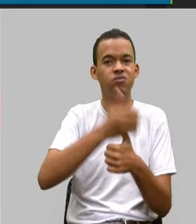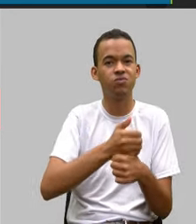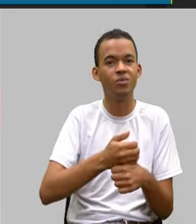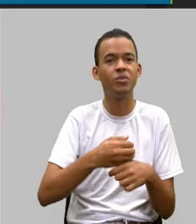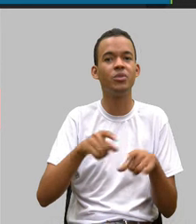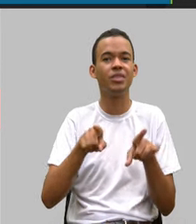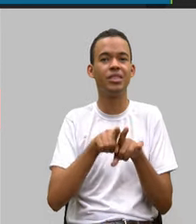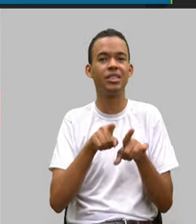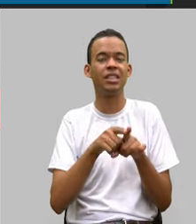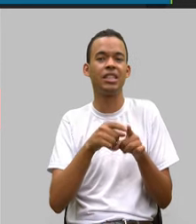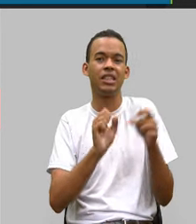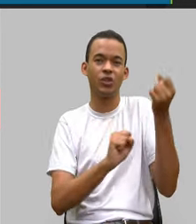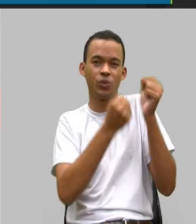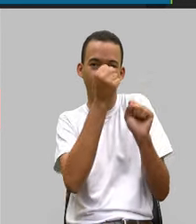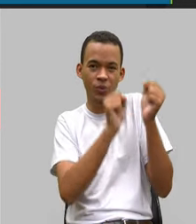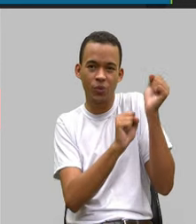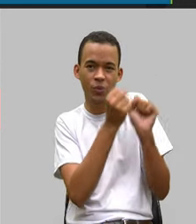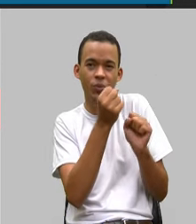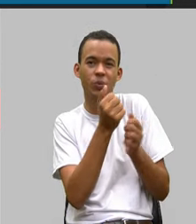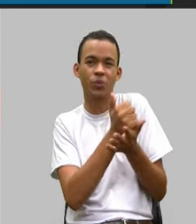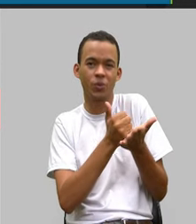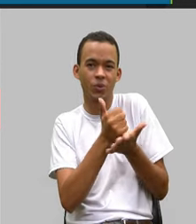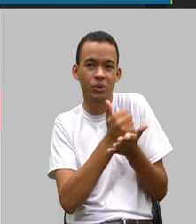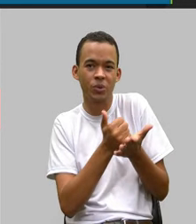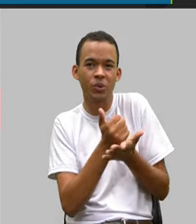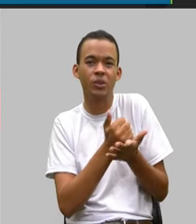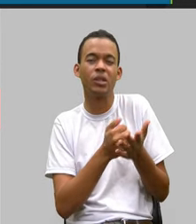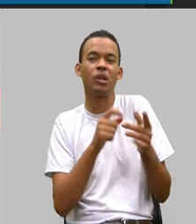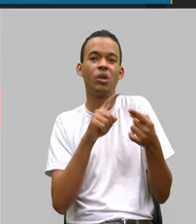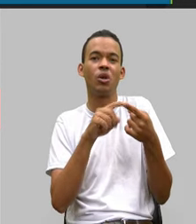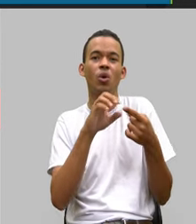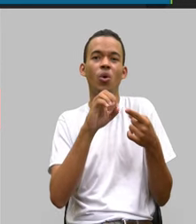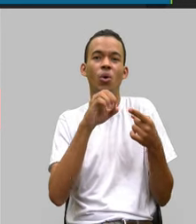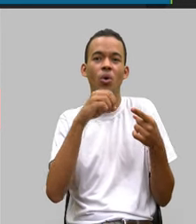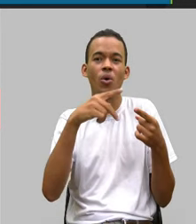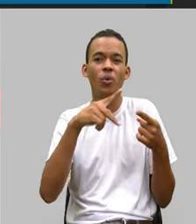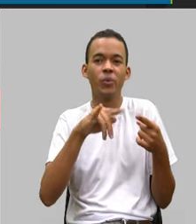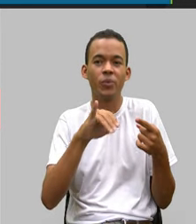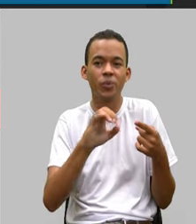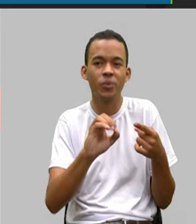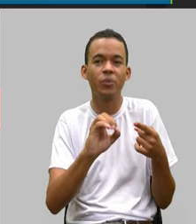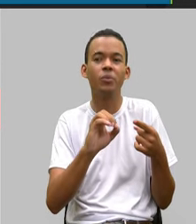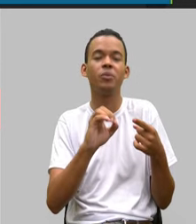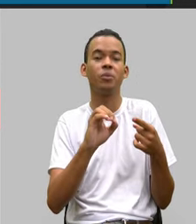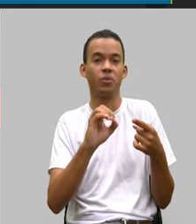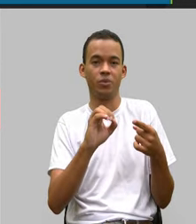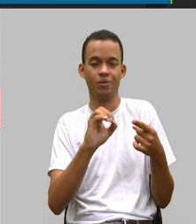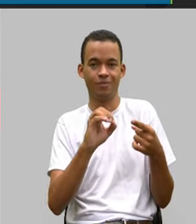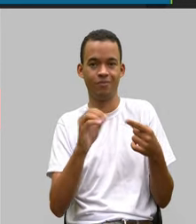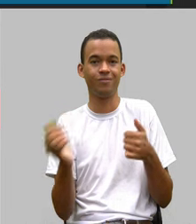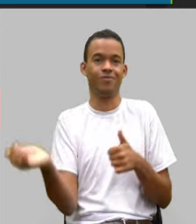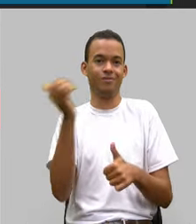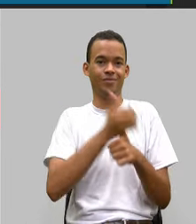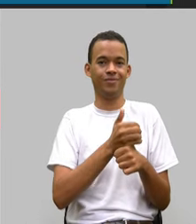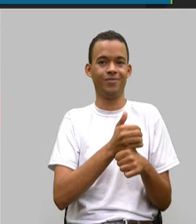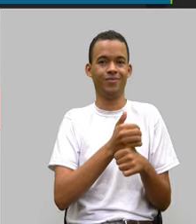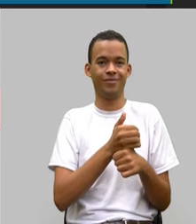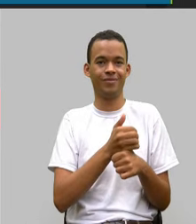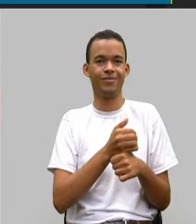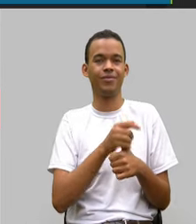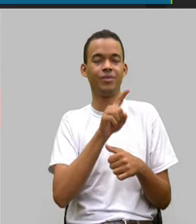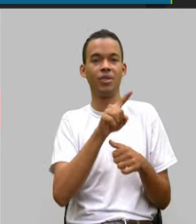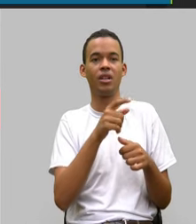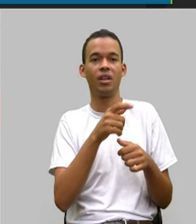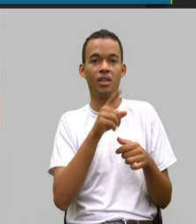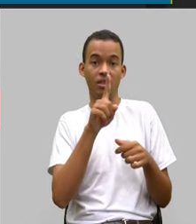analgésicos né do do ópio porque o ópio é um entorpecente mas ele é usado largamente sem o